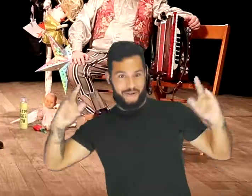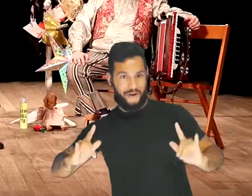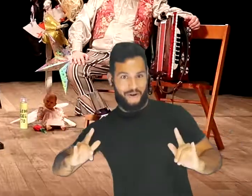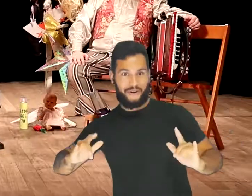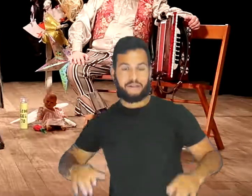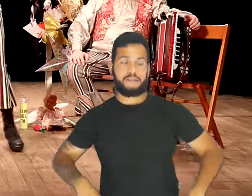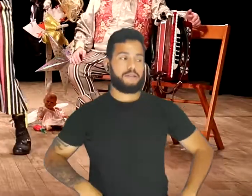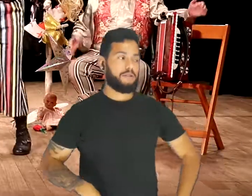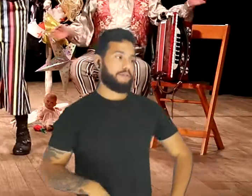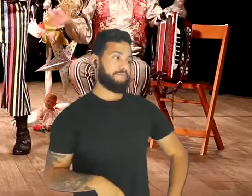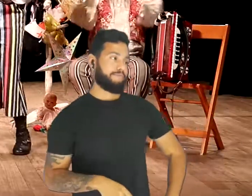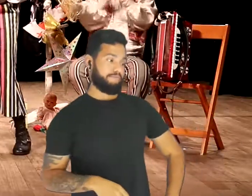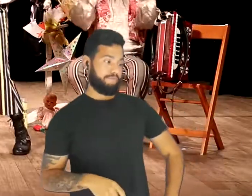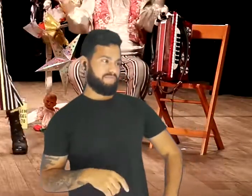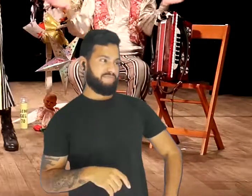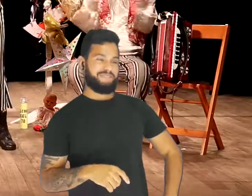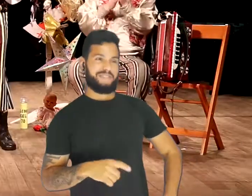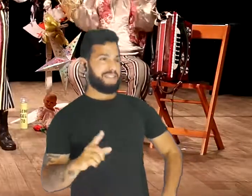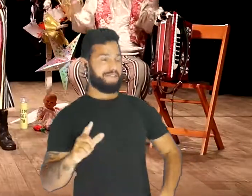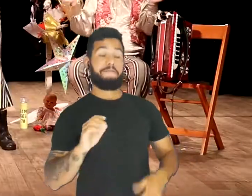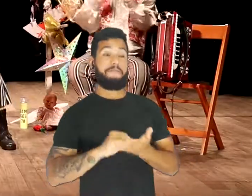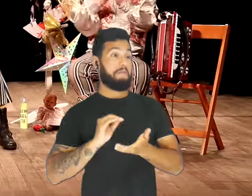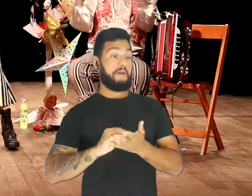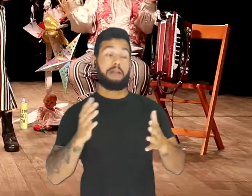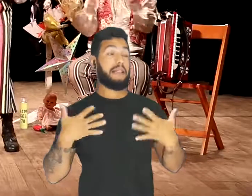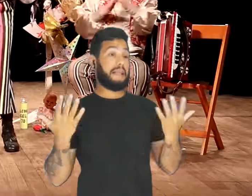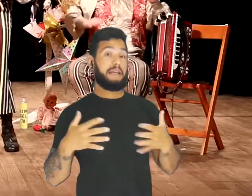Vamos, pessoal. Vamos animar este circo.